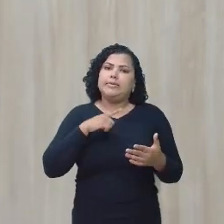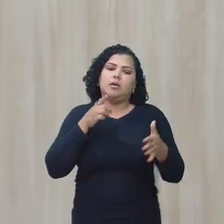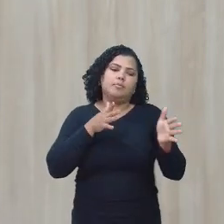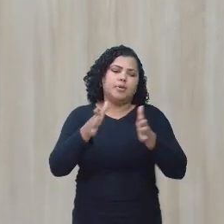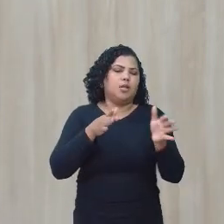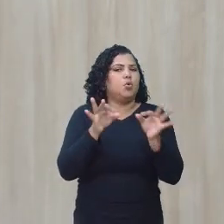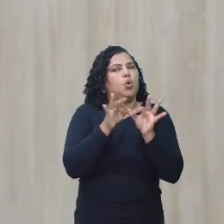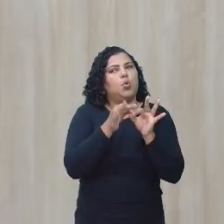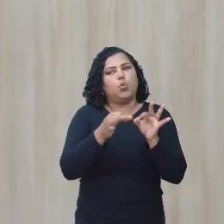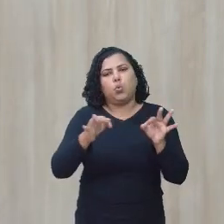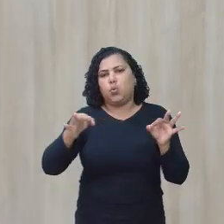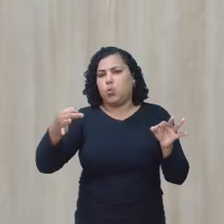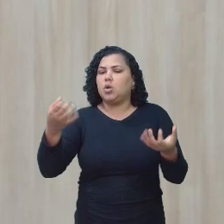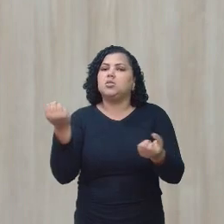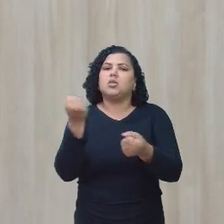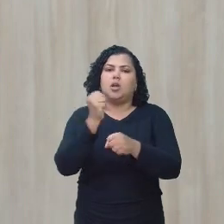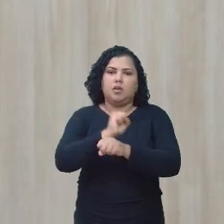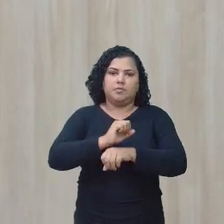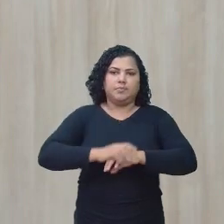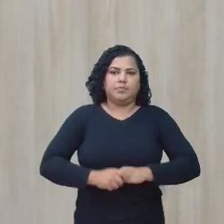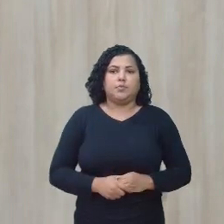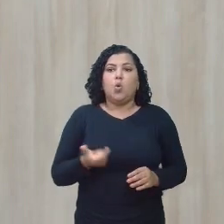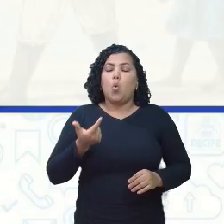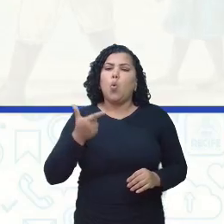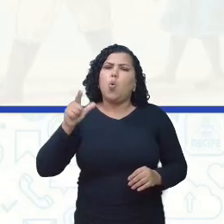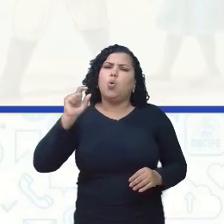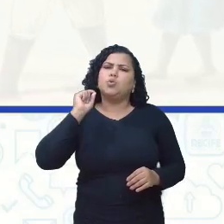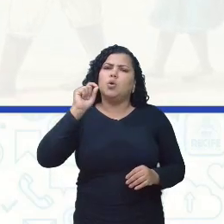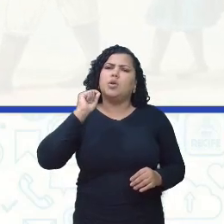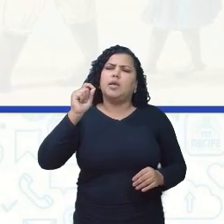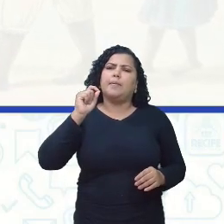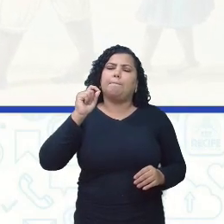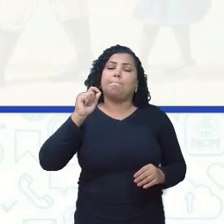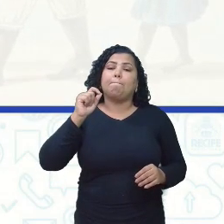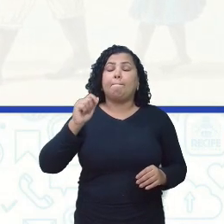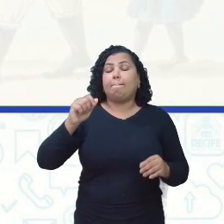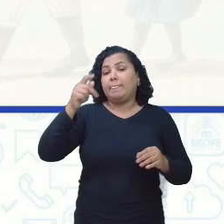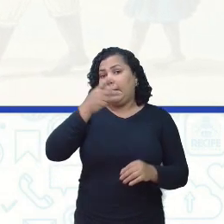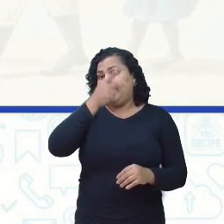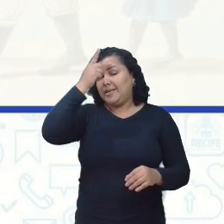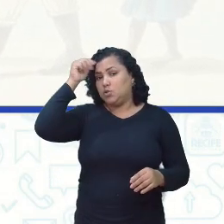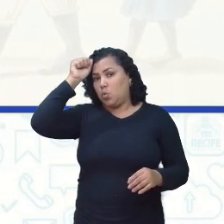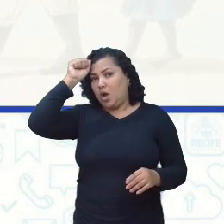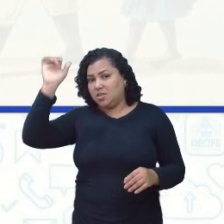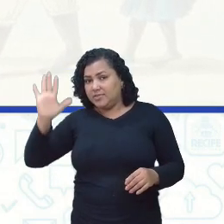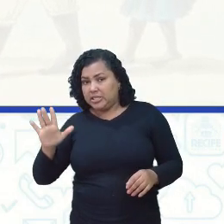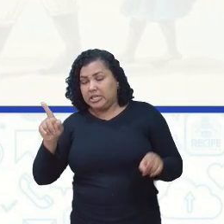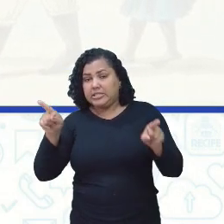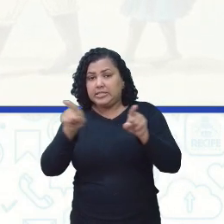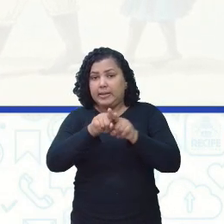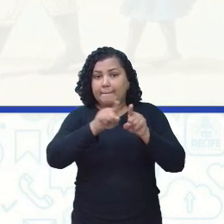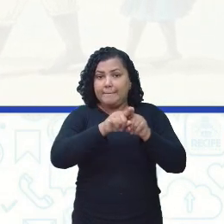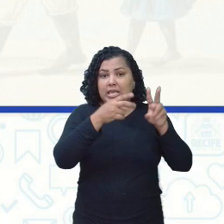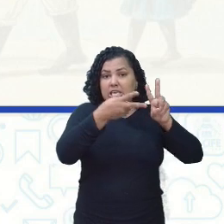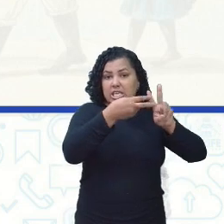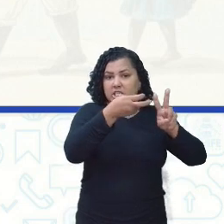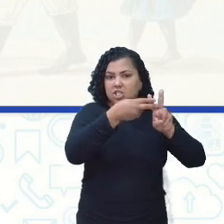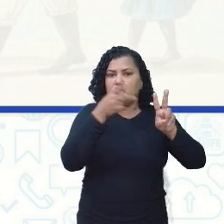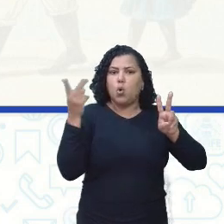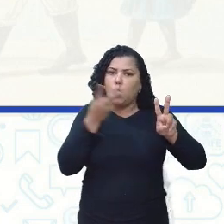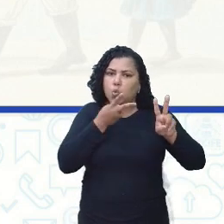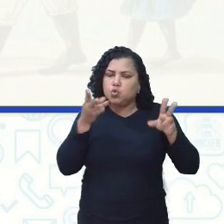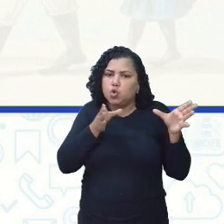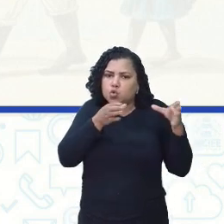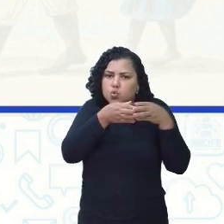período de escravidão. O outro ponto aqui, ó, tanto os africanos e seus descendentes quanto os indígenas foram escravizados. Então, esses foram os grupos que